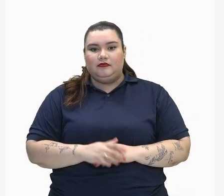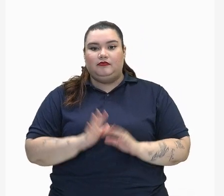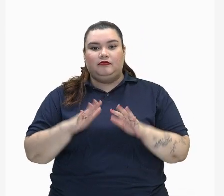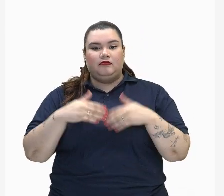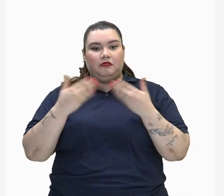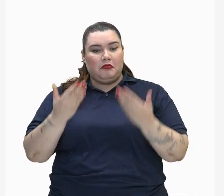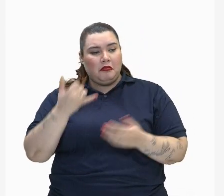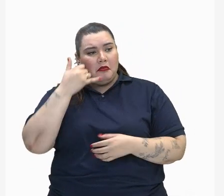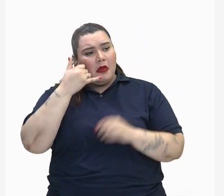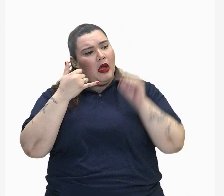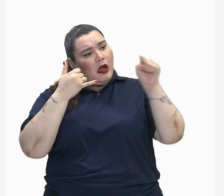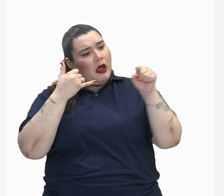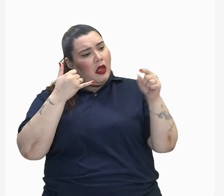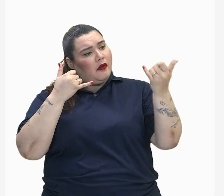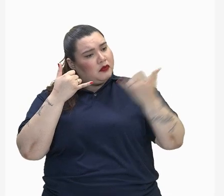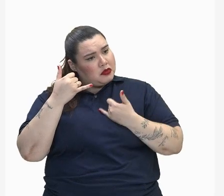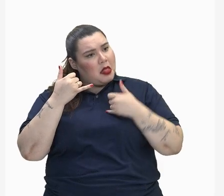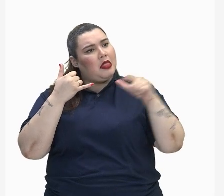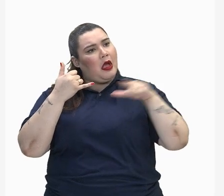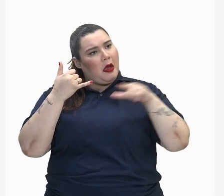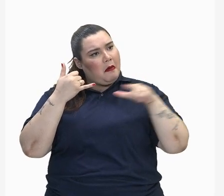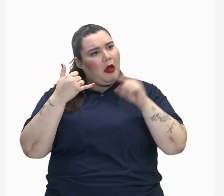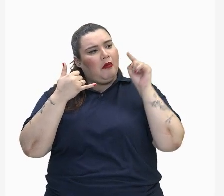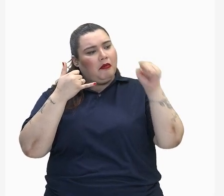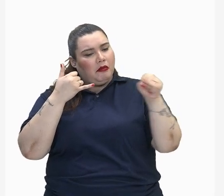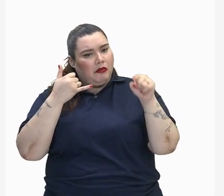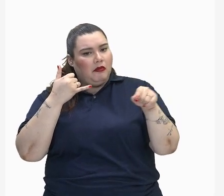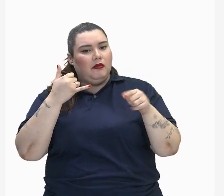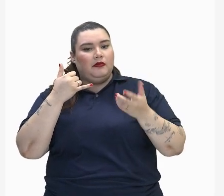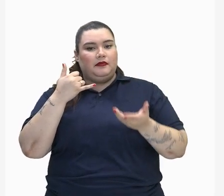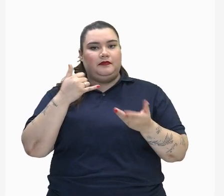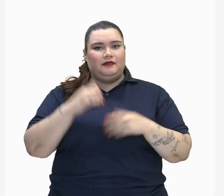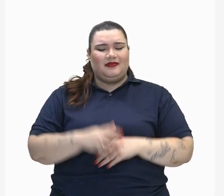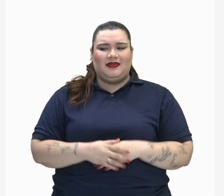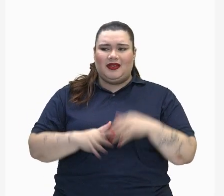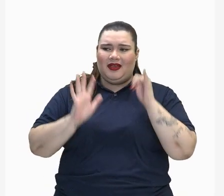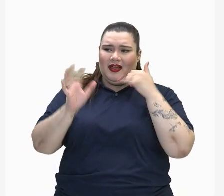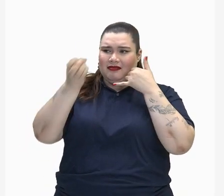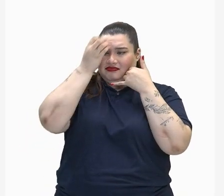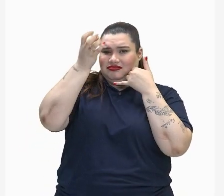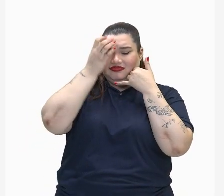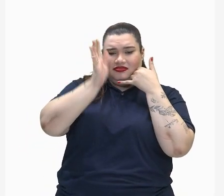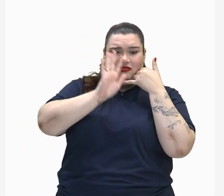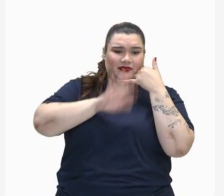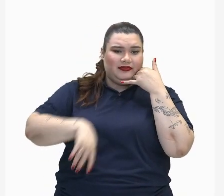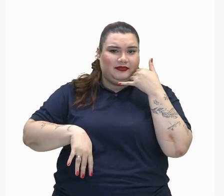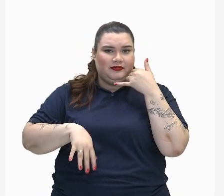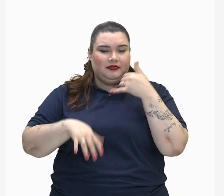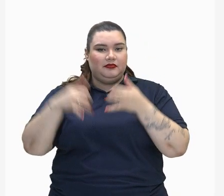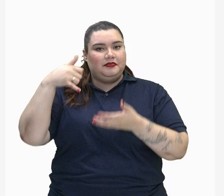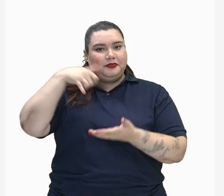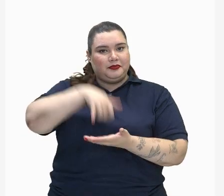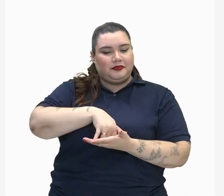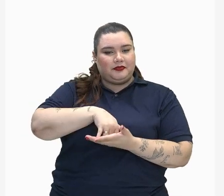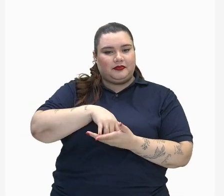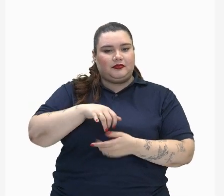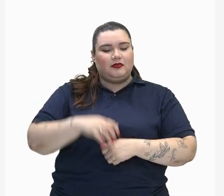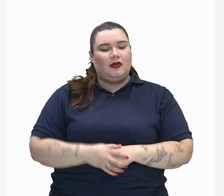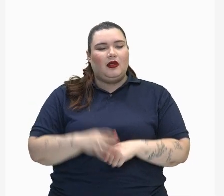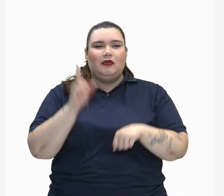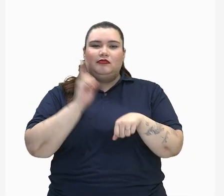mesmo me disse que trabalhava aí. Não chateia. Daí a